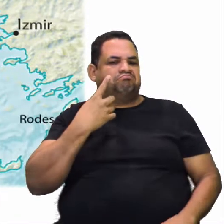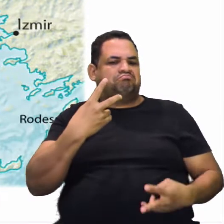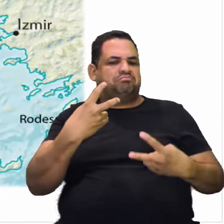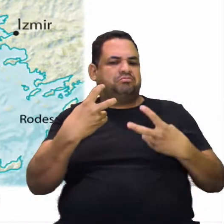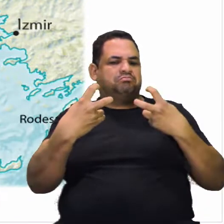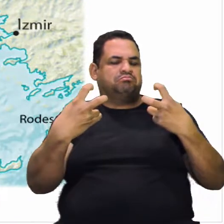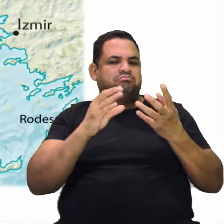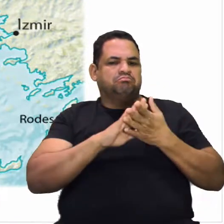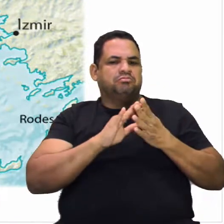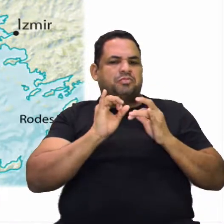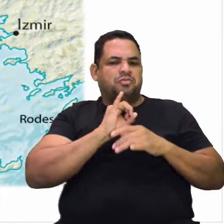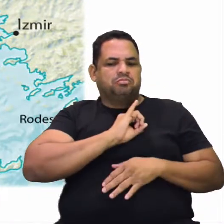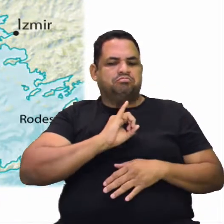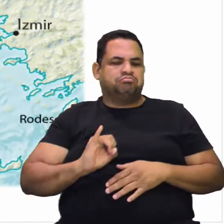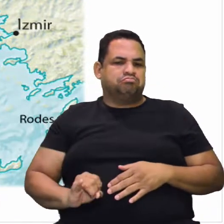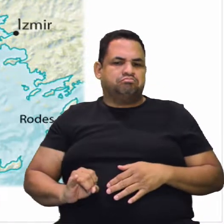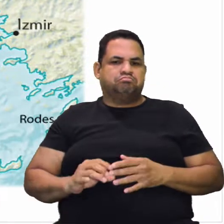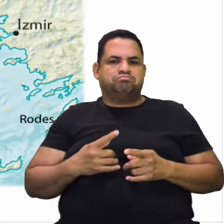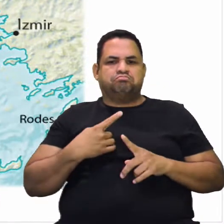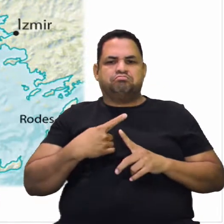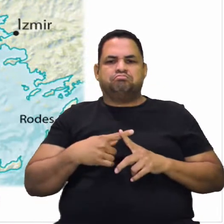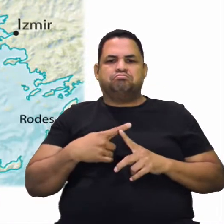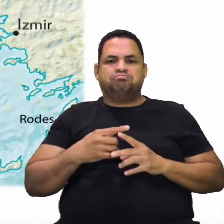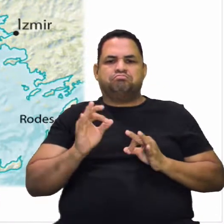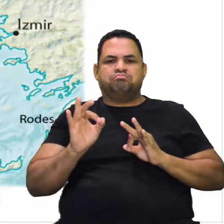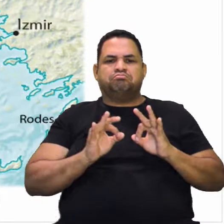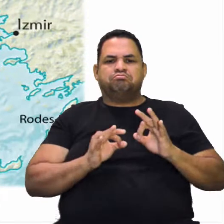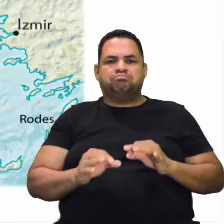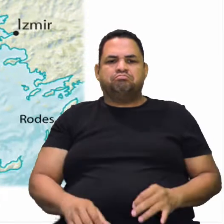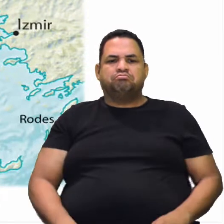como um império, porque eles não se formavam império.